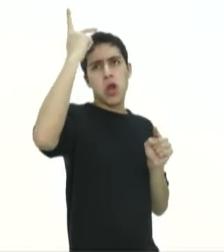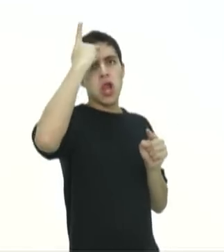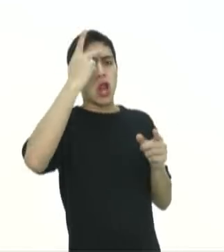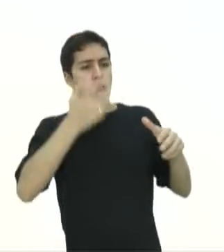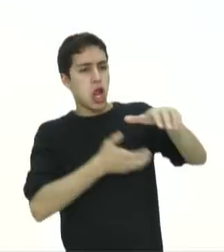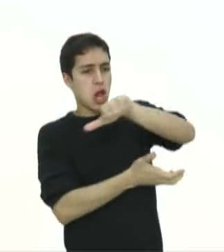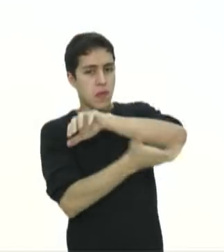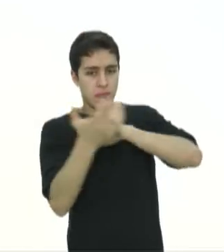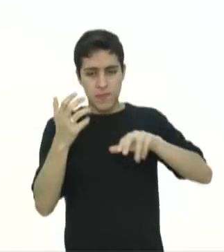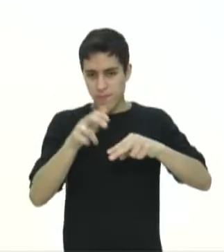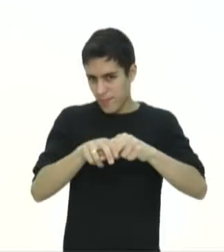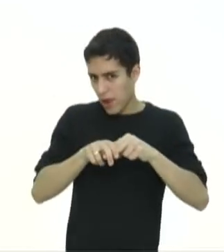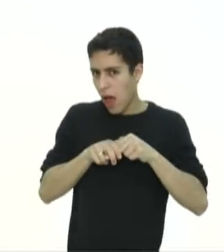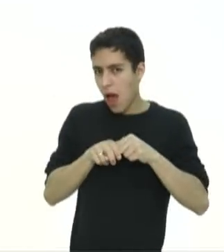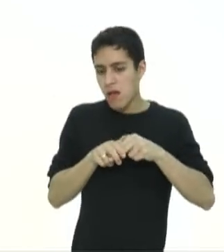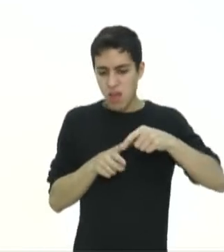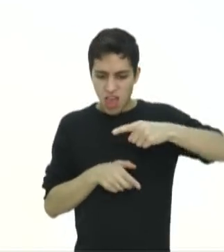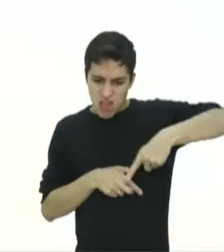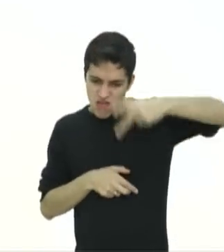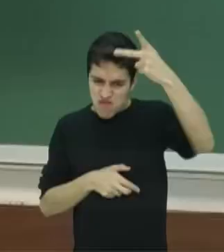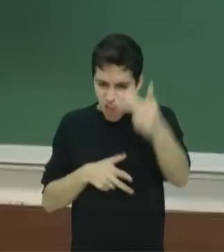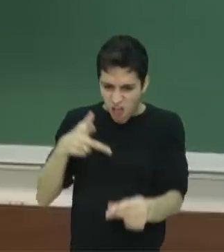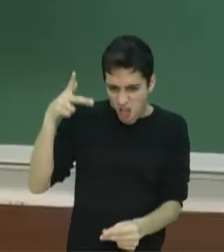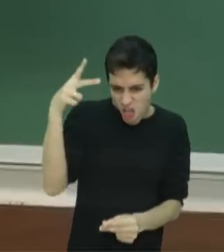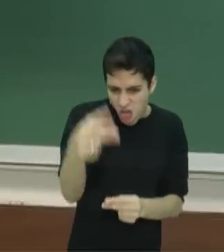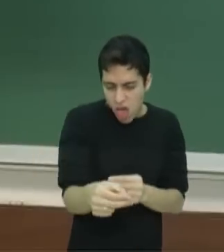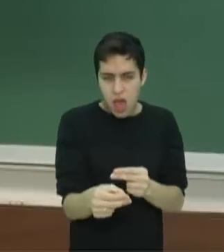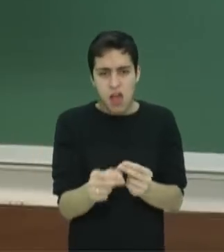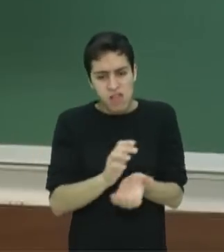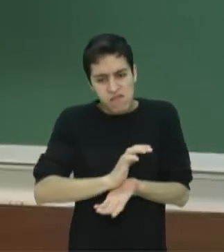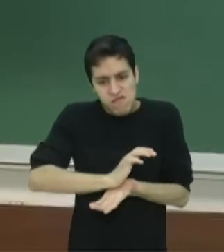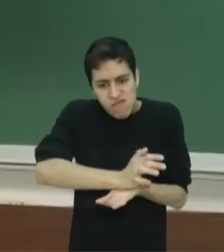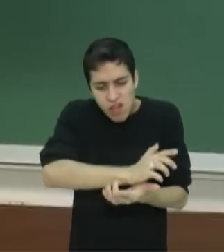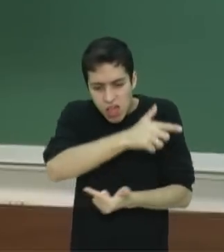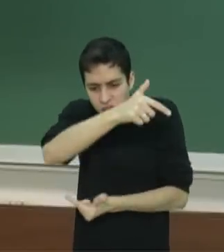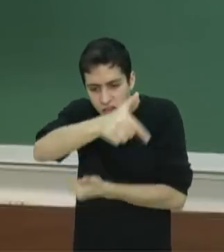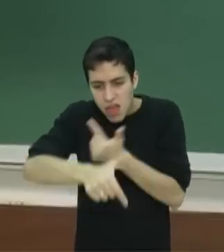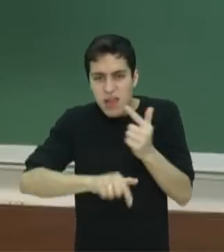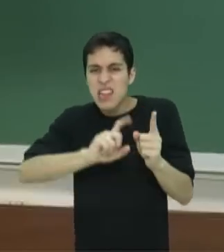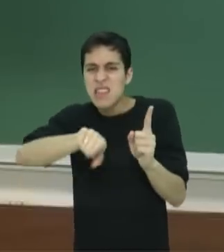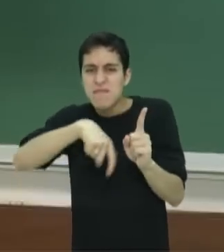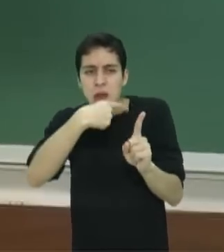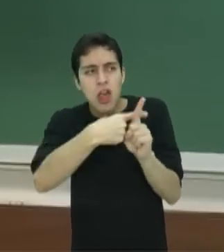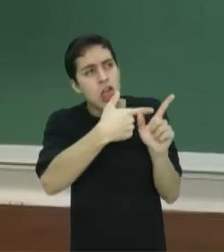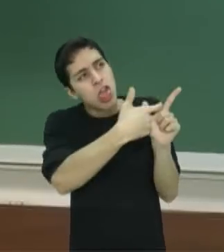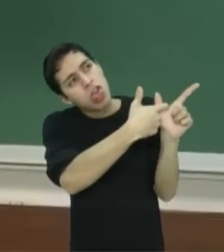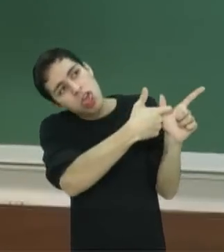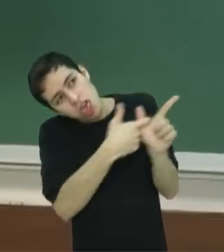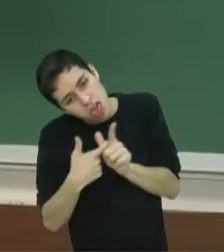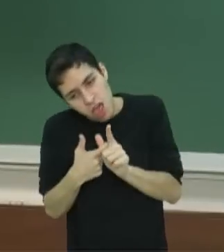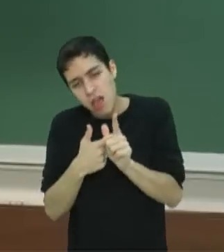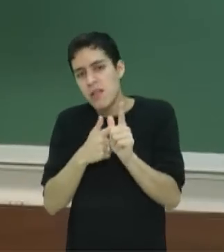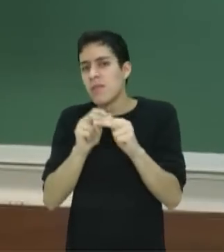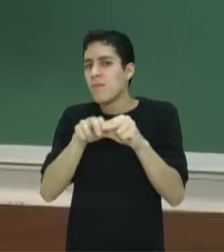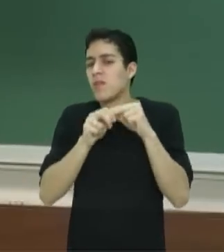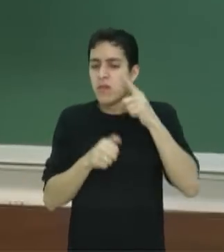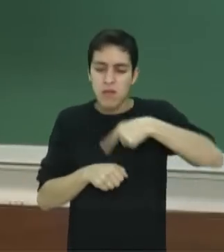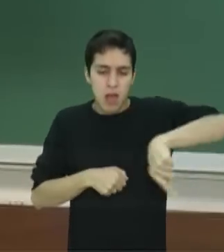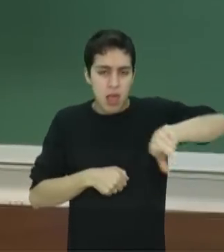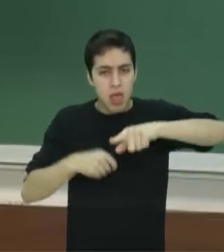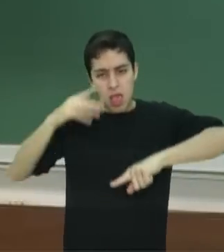e a exploração no trabalho, seguida de endividamento, que é aquela condição injusta que os colonos